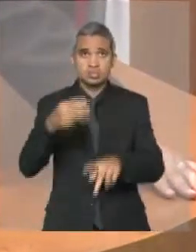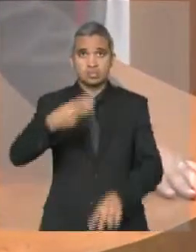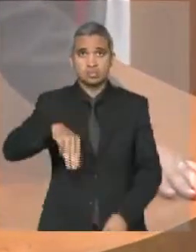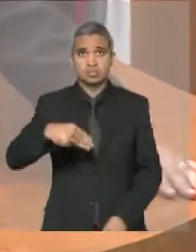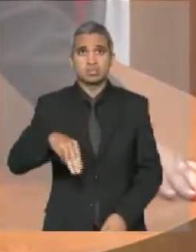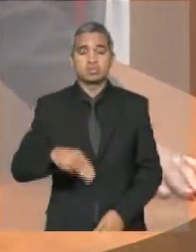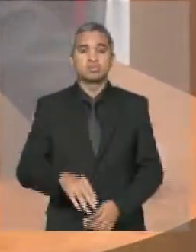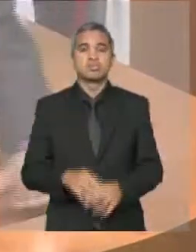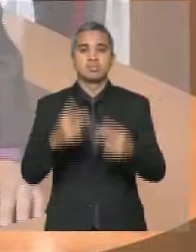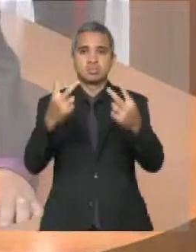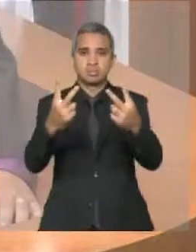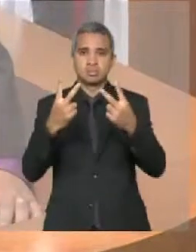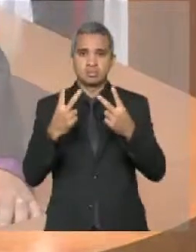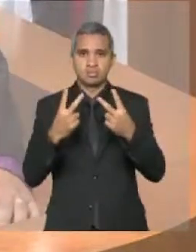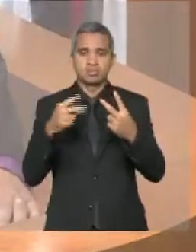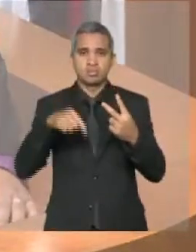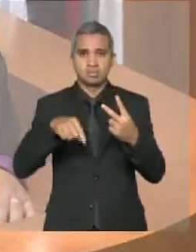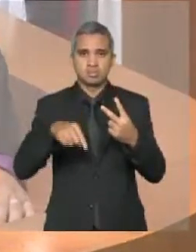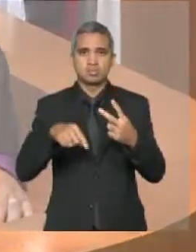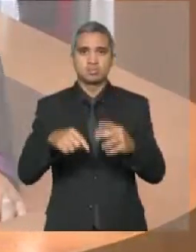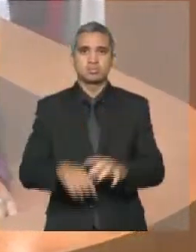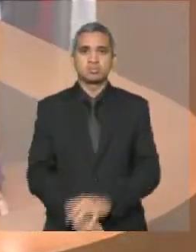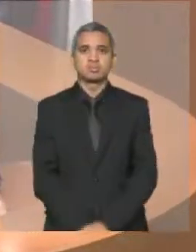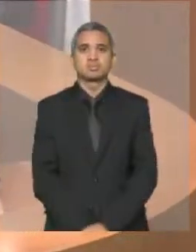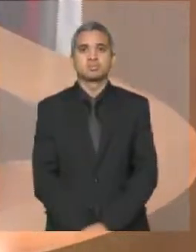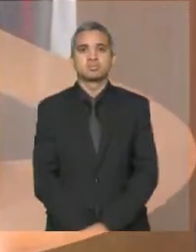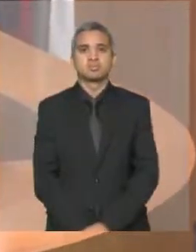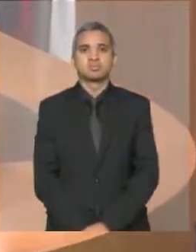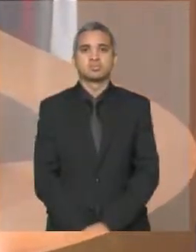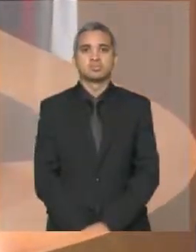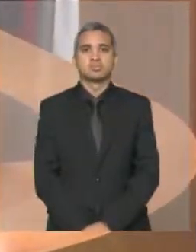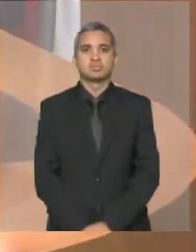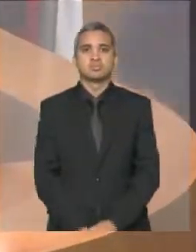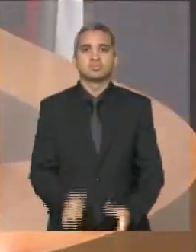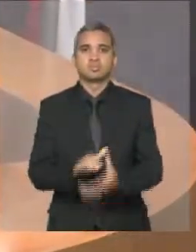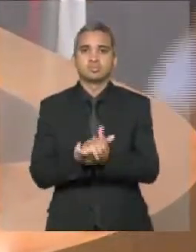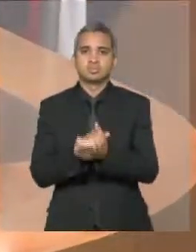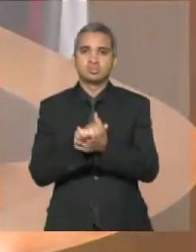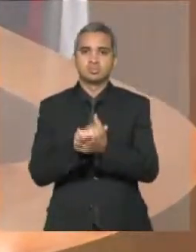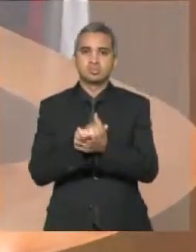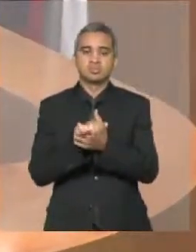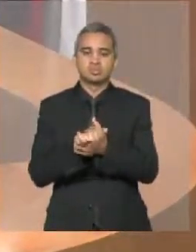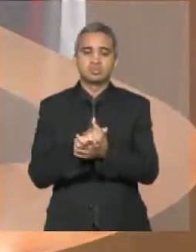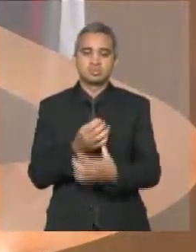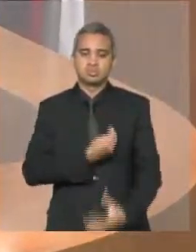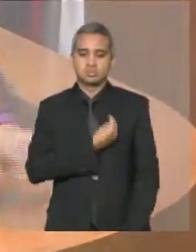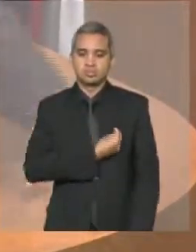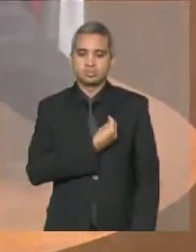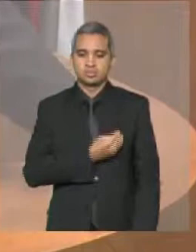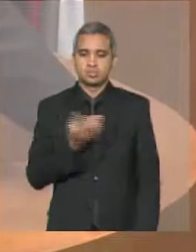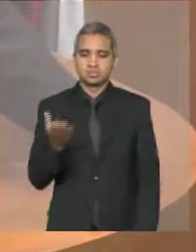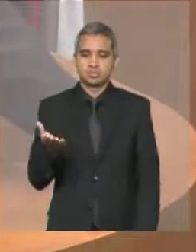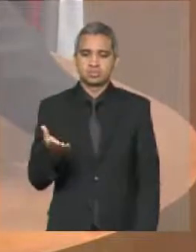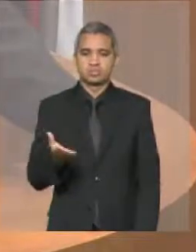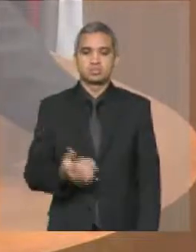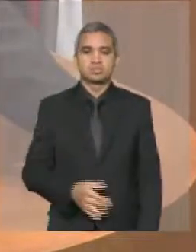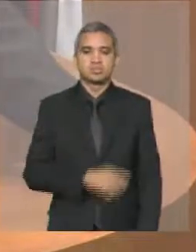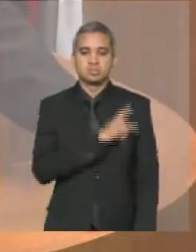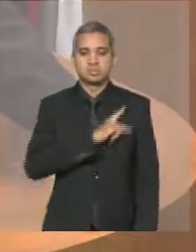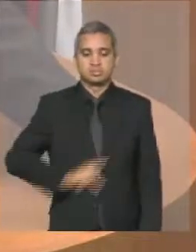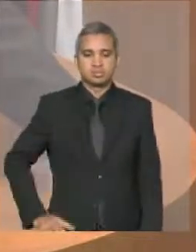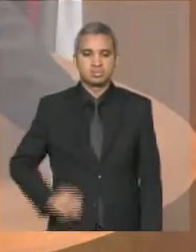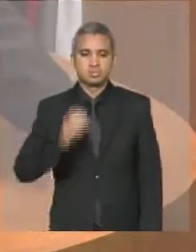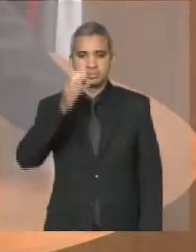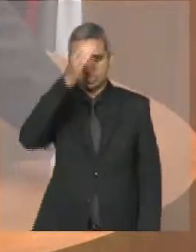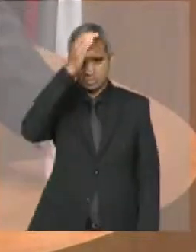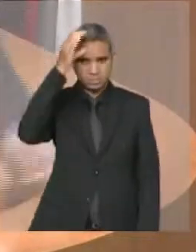a transmissão desta sessão, quero cumprimentar aqui a presença do presidente da Câmara de Senador Larroque,